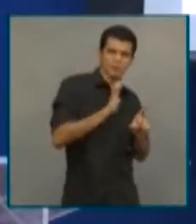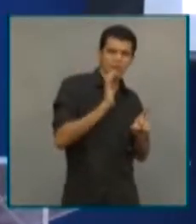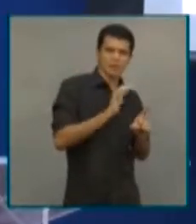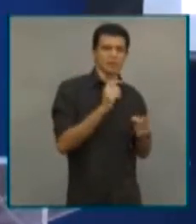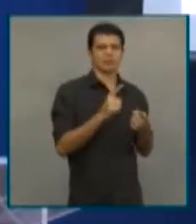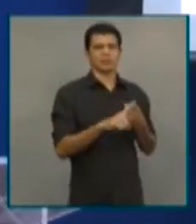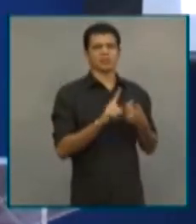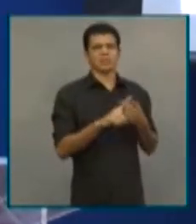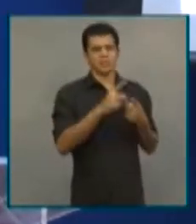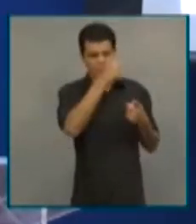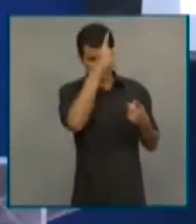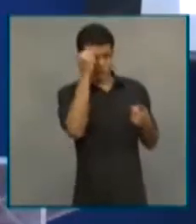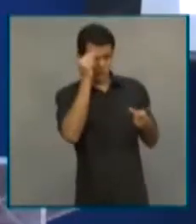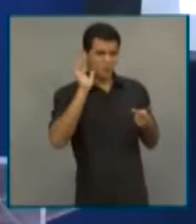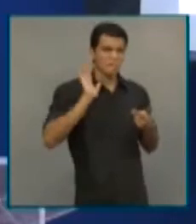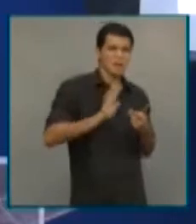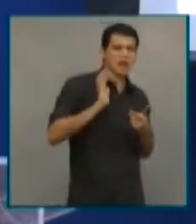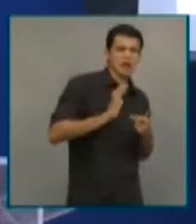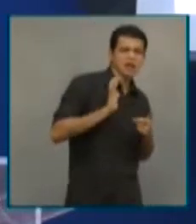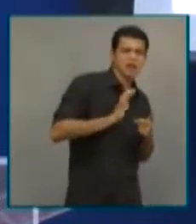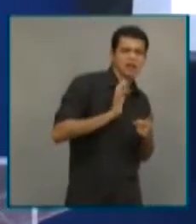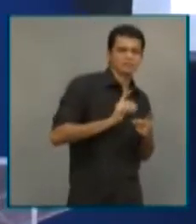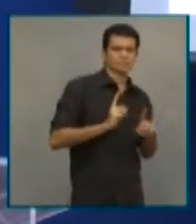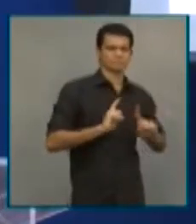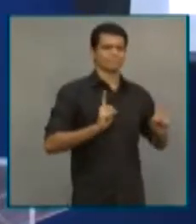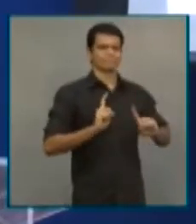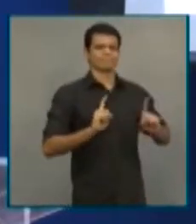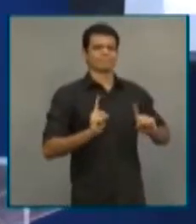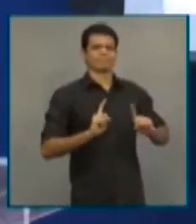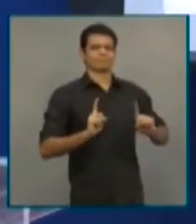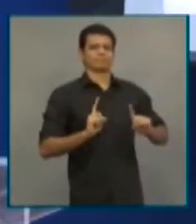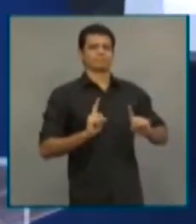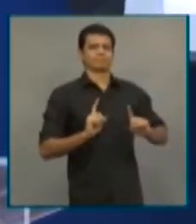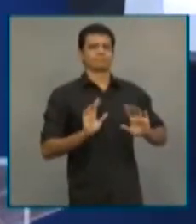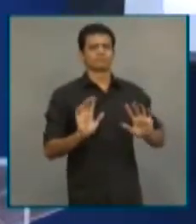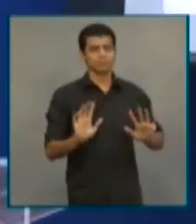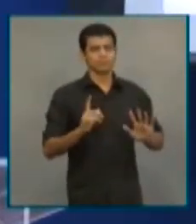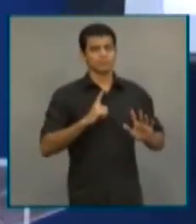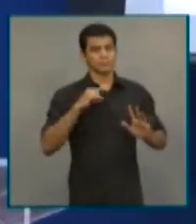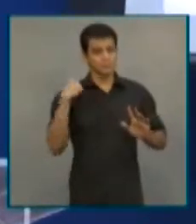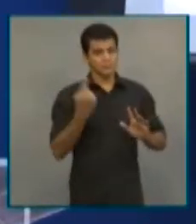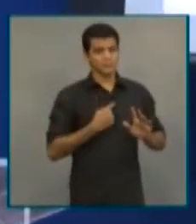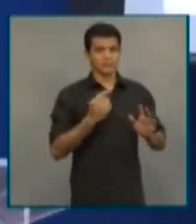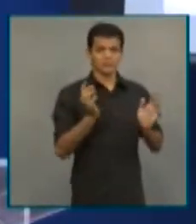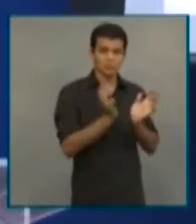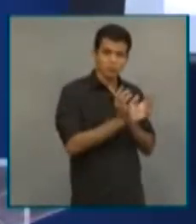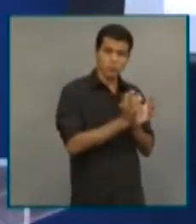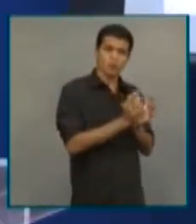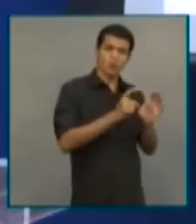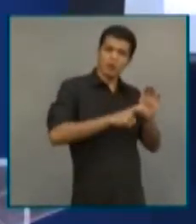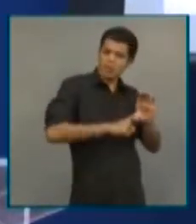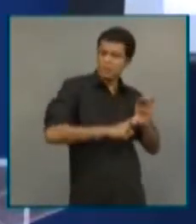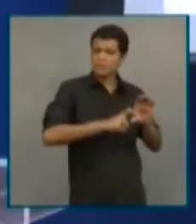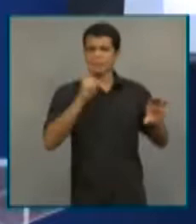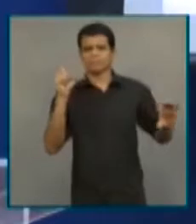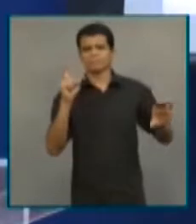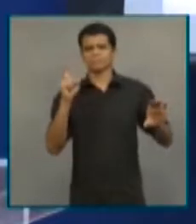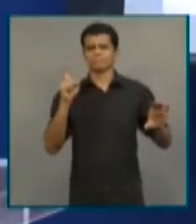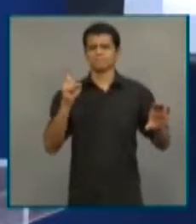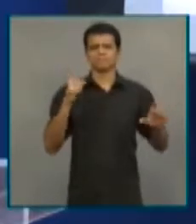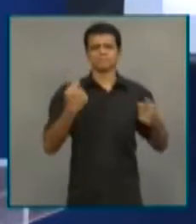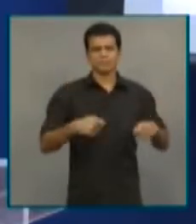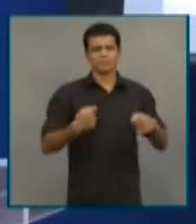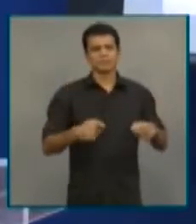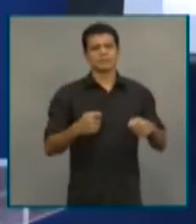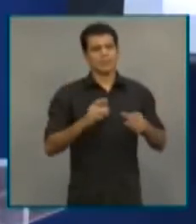Nós precisamos, candidato, de uma OAB independente e livre. Hoje nós não temos. Eu faço parte de uma gestão,